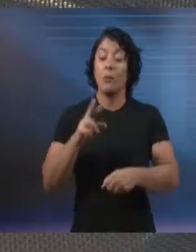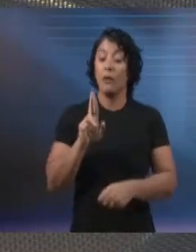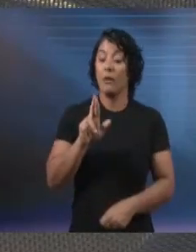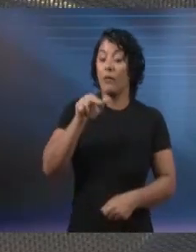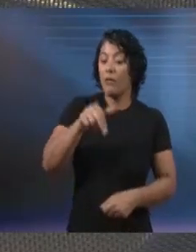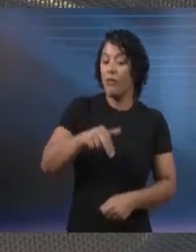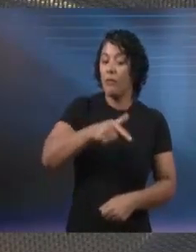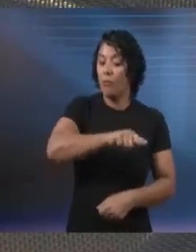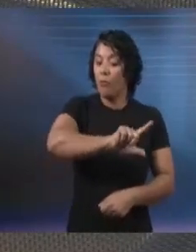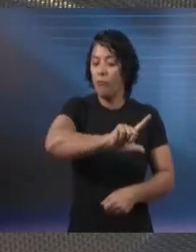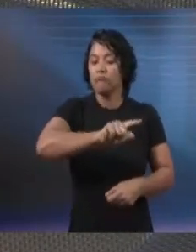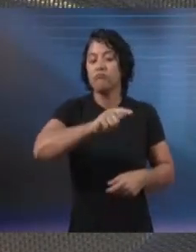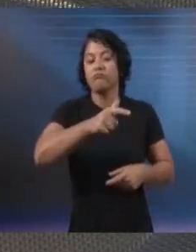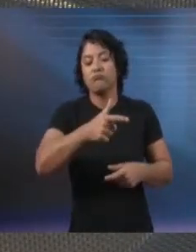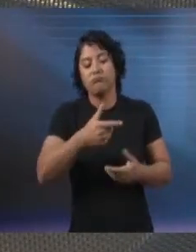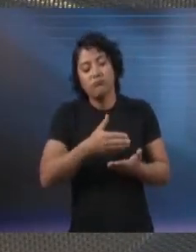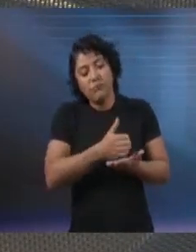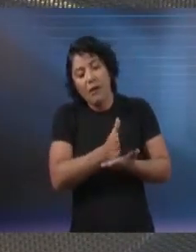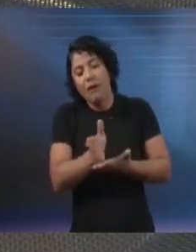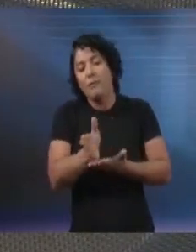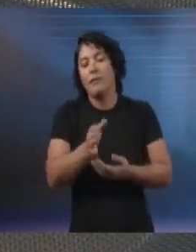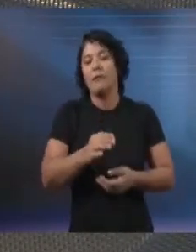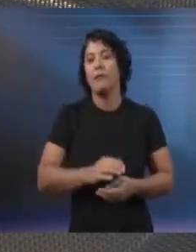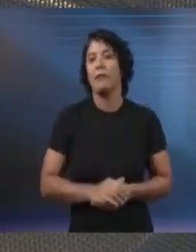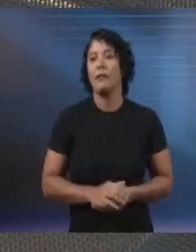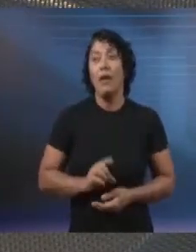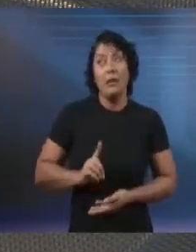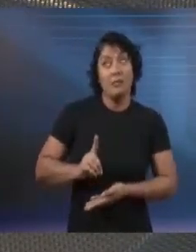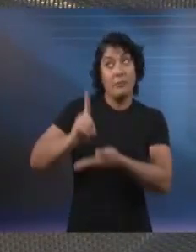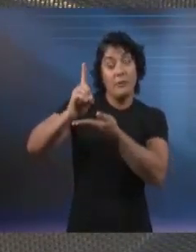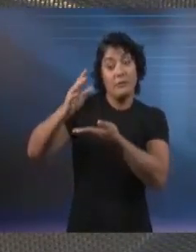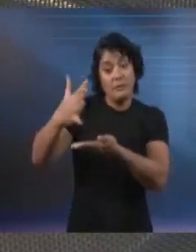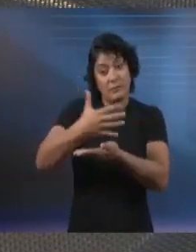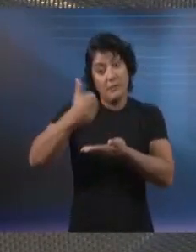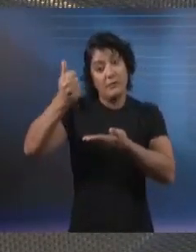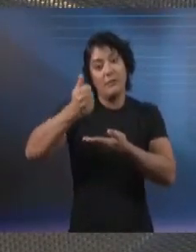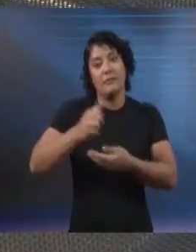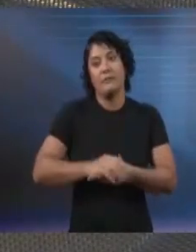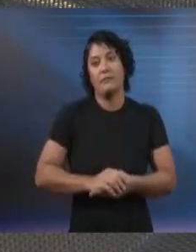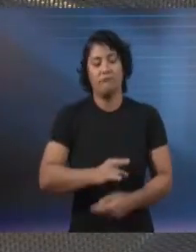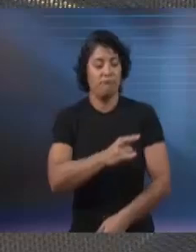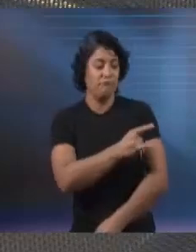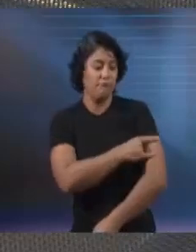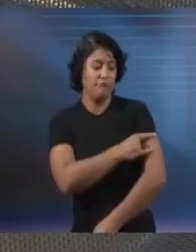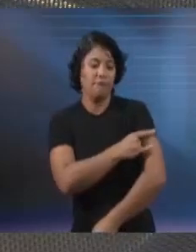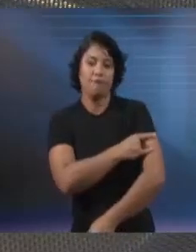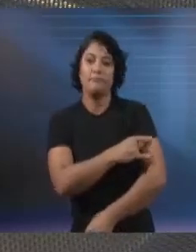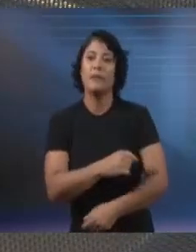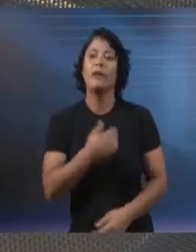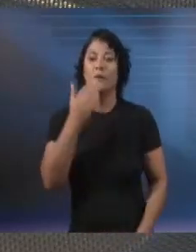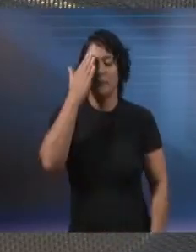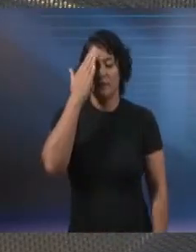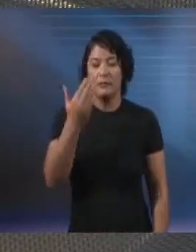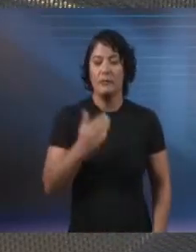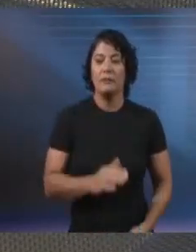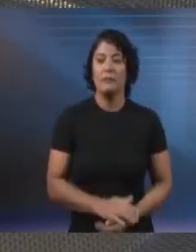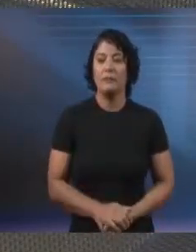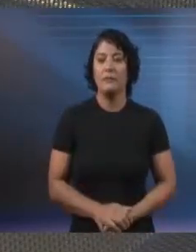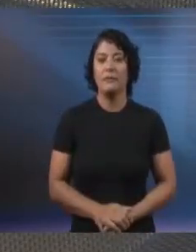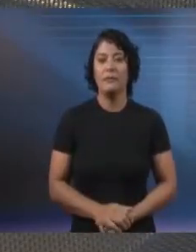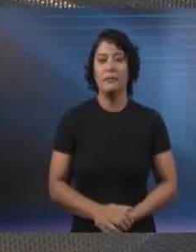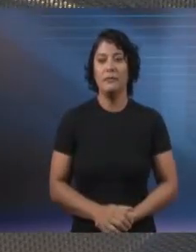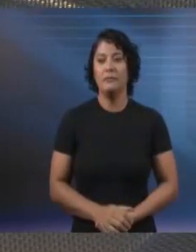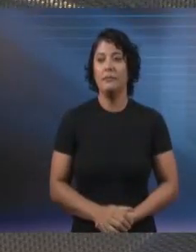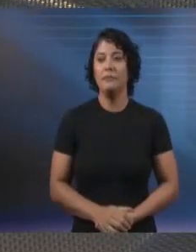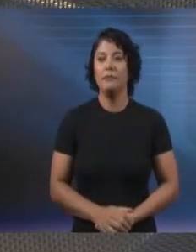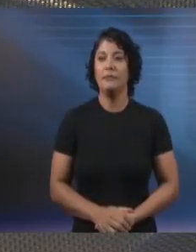outro rumo. E dizer que Deus salve todos os potiguares. Muito obrigado, senhor presidente.